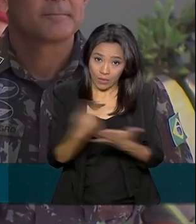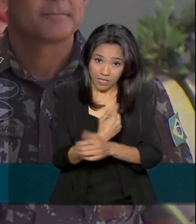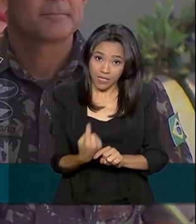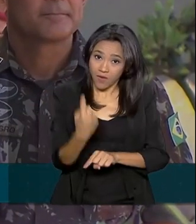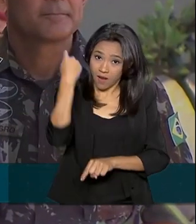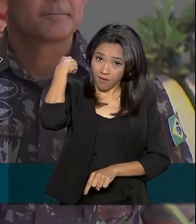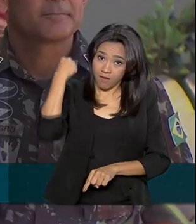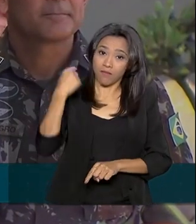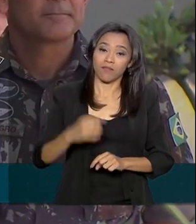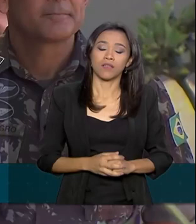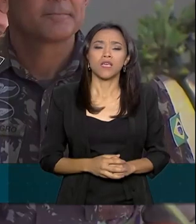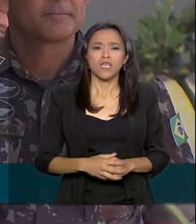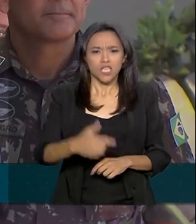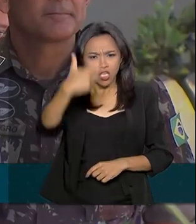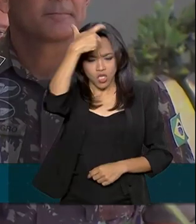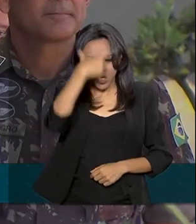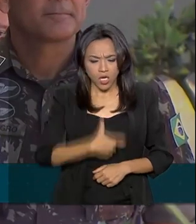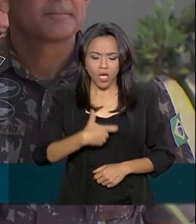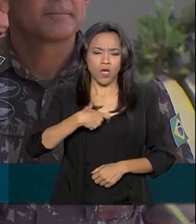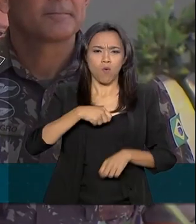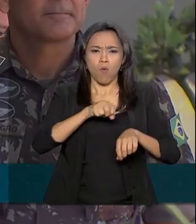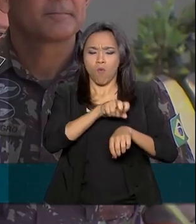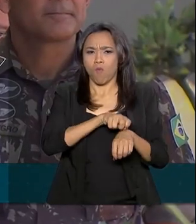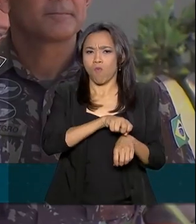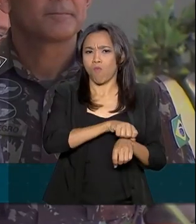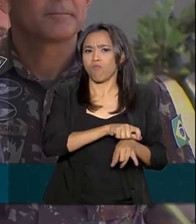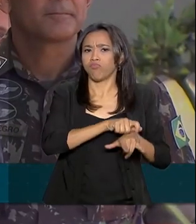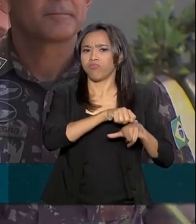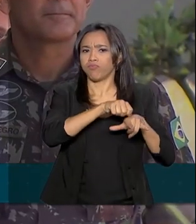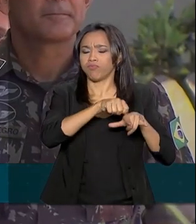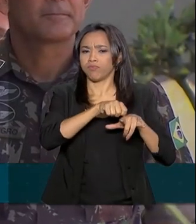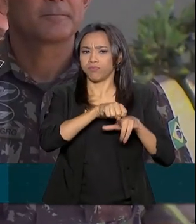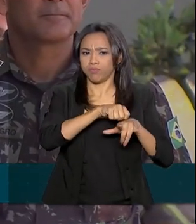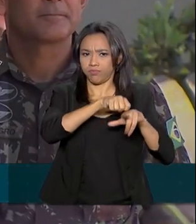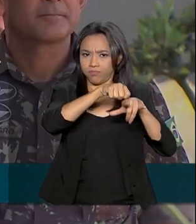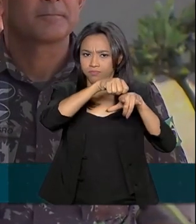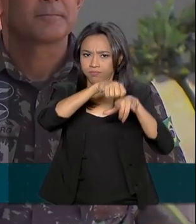um paraquedista alcançasse a presidência da República.